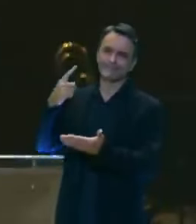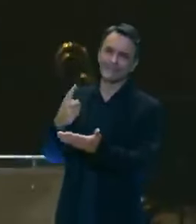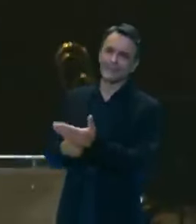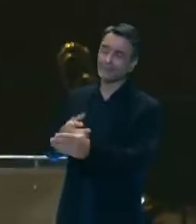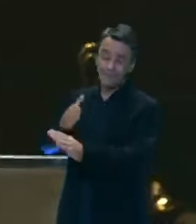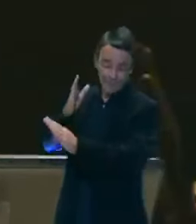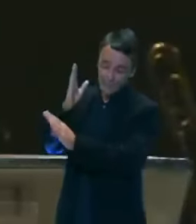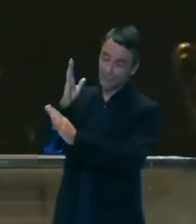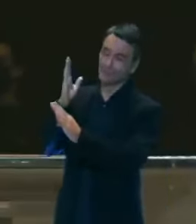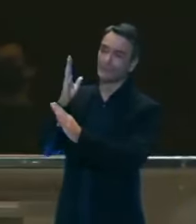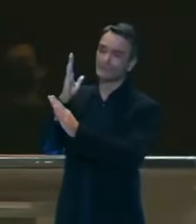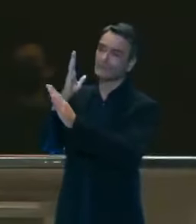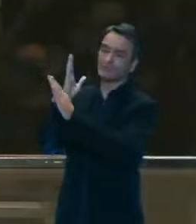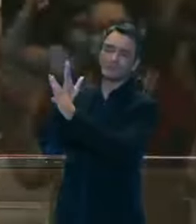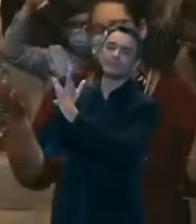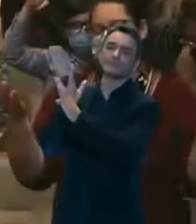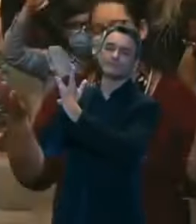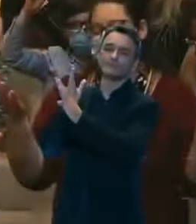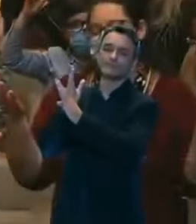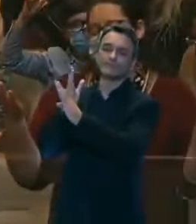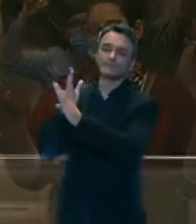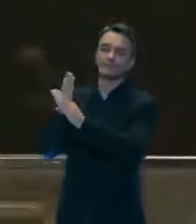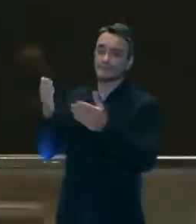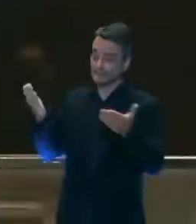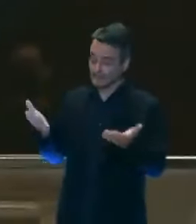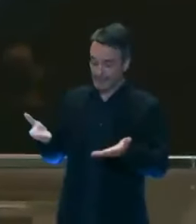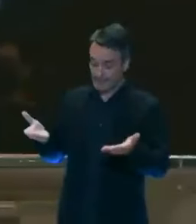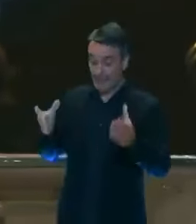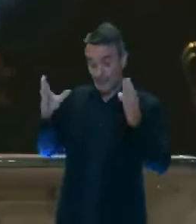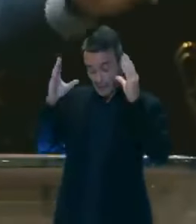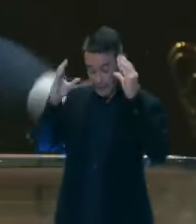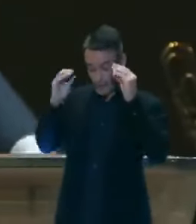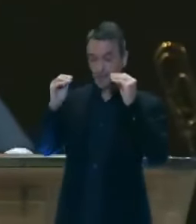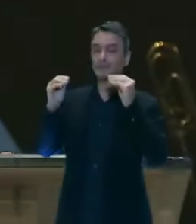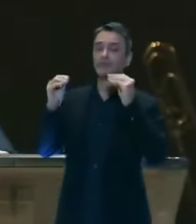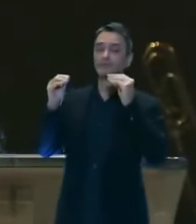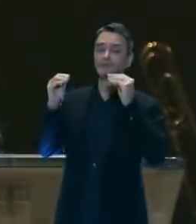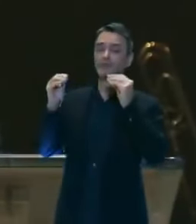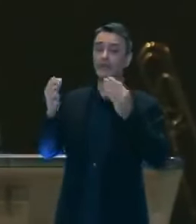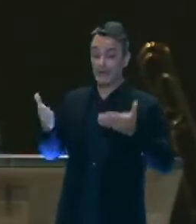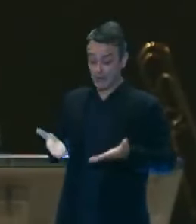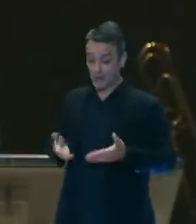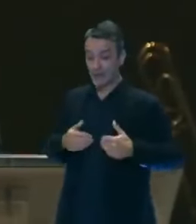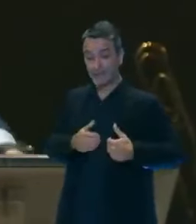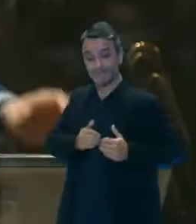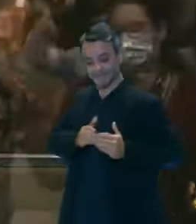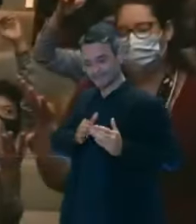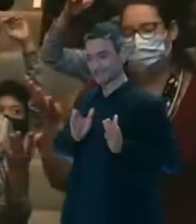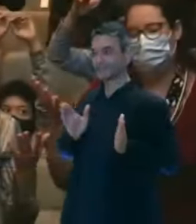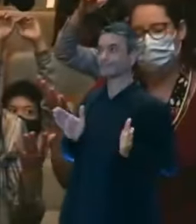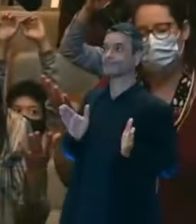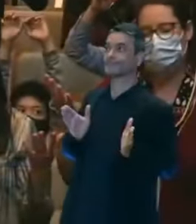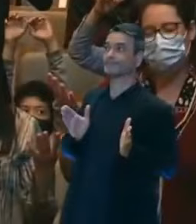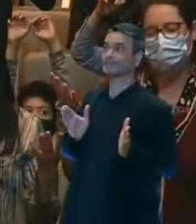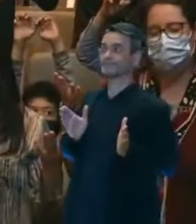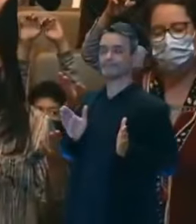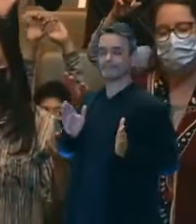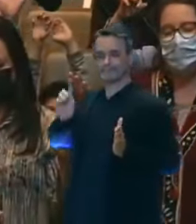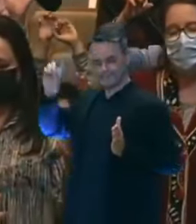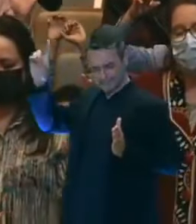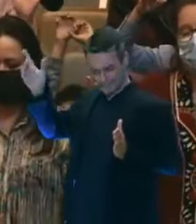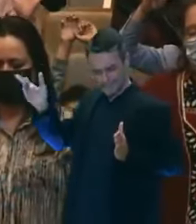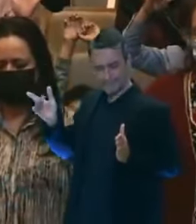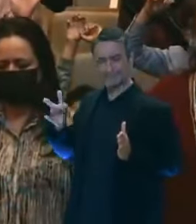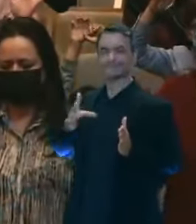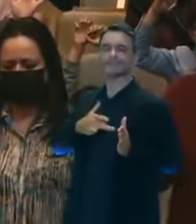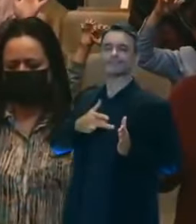encontro contigo esta noite. Eu abro meu coração para receber